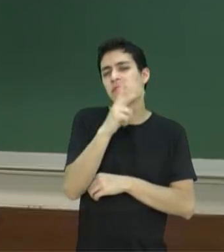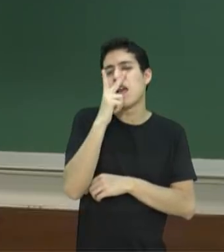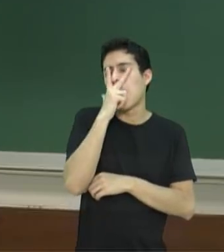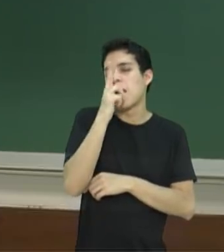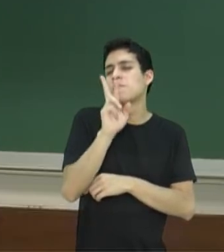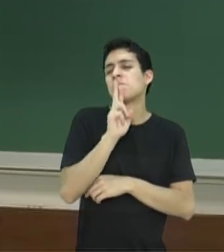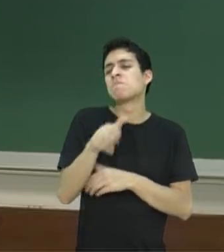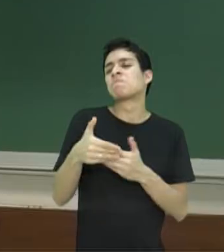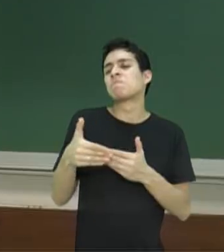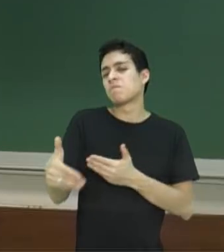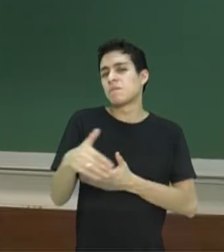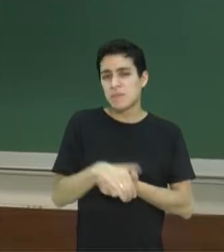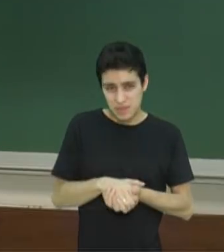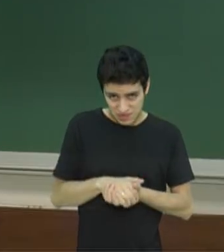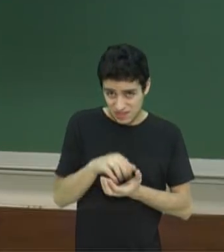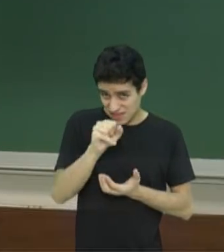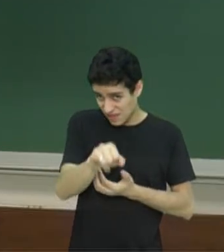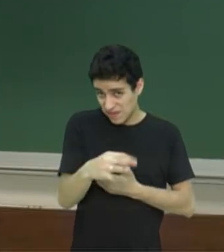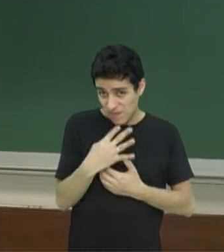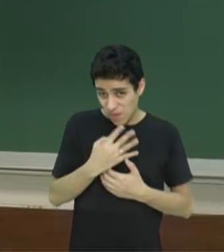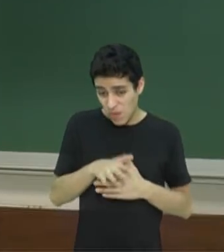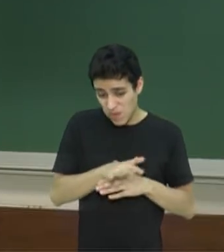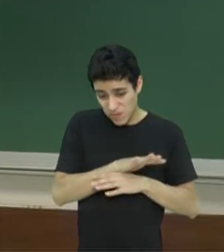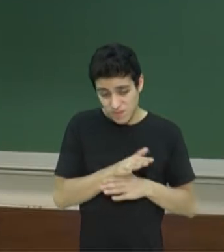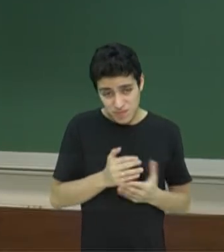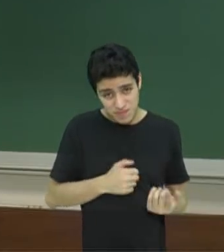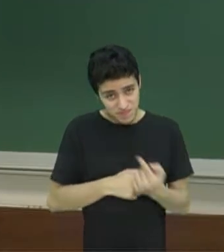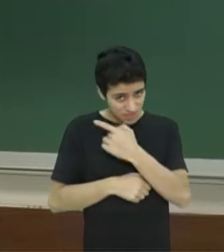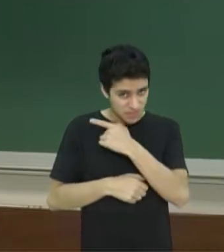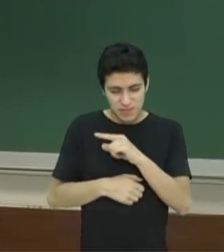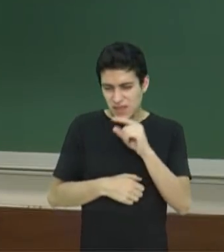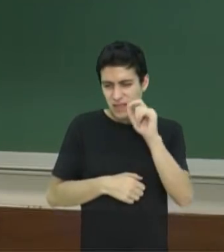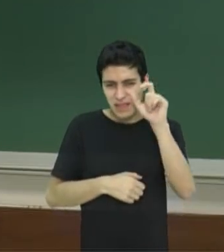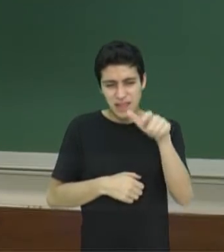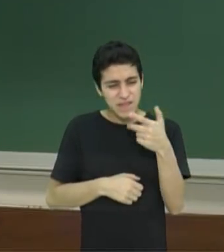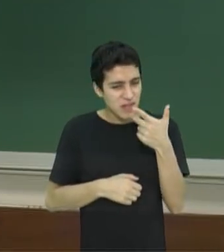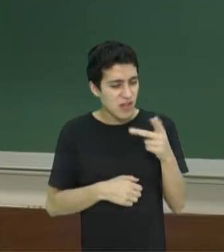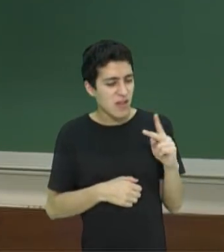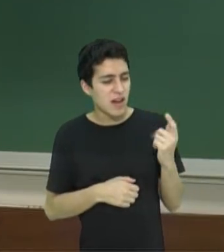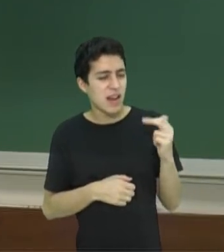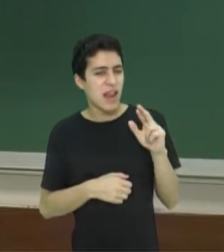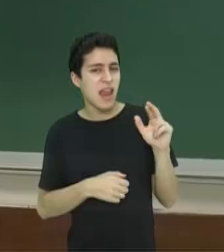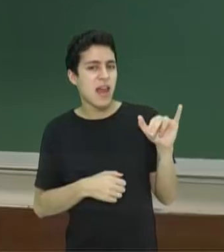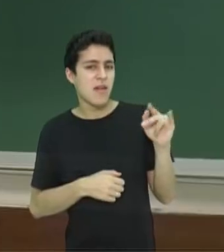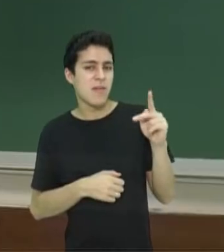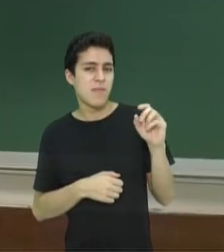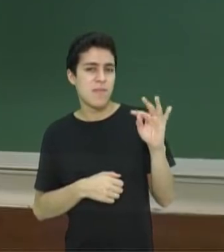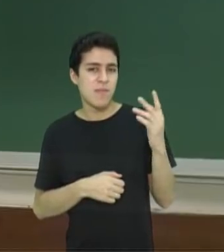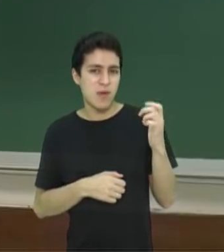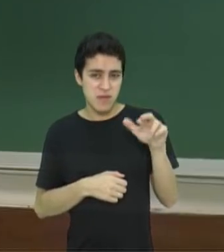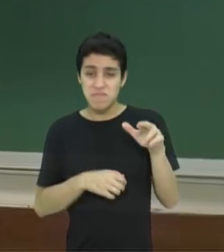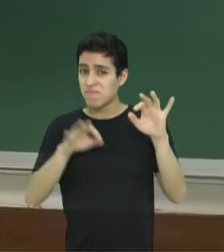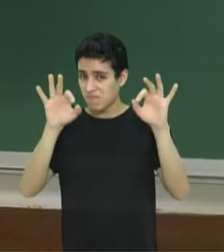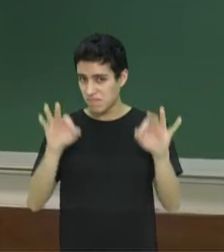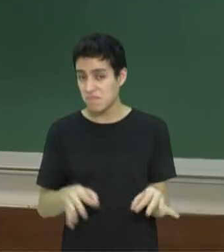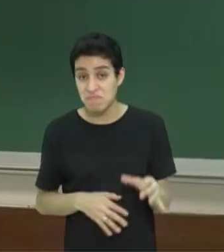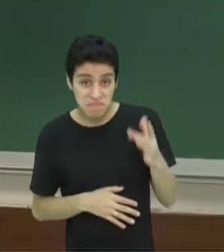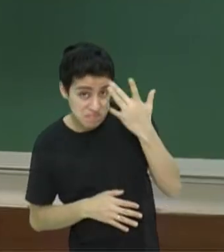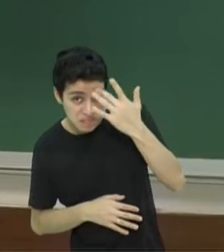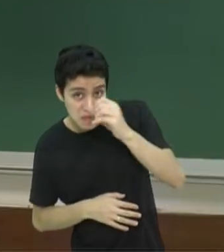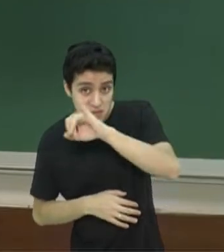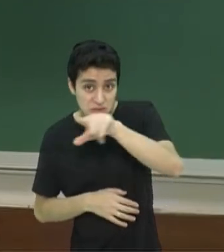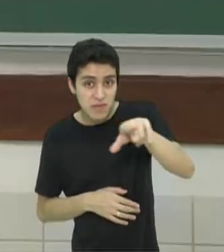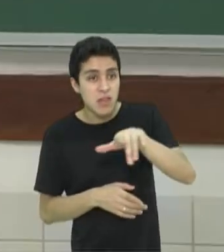O que que você vai responder aí? Será que você conhece esse filme? Para quem disse Harry Potter, tá certo. Então, não sei, muitos de vocês